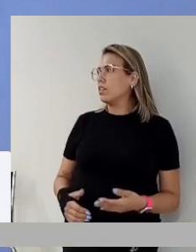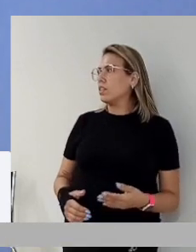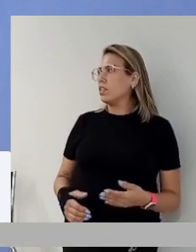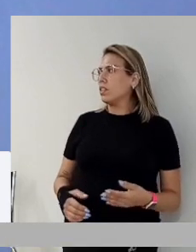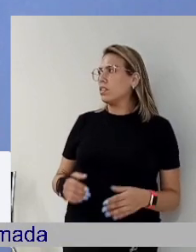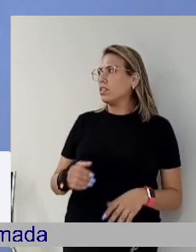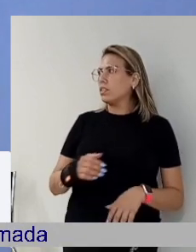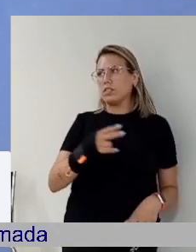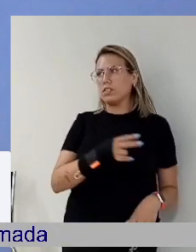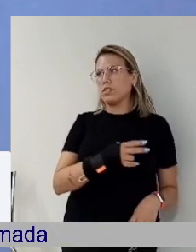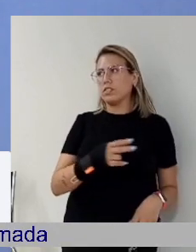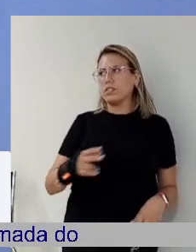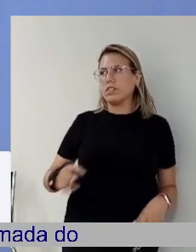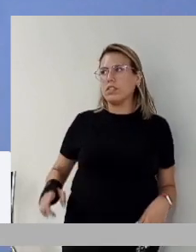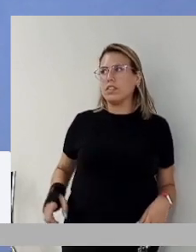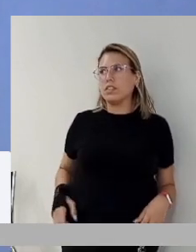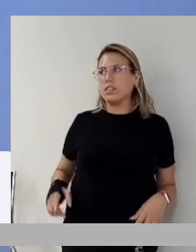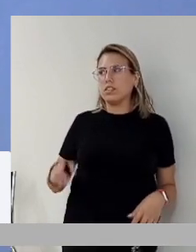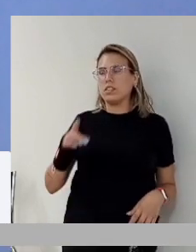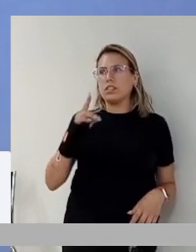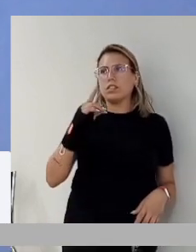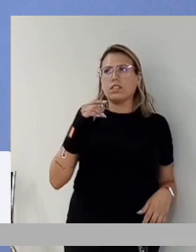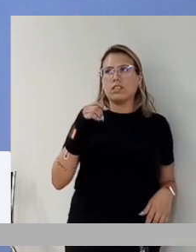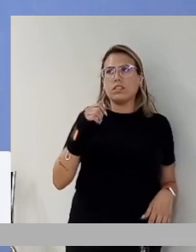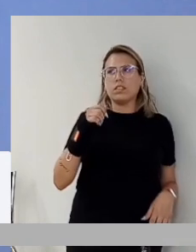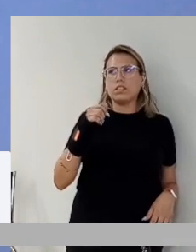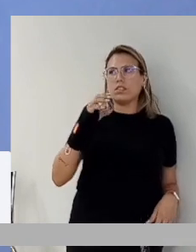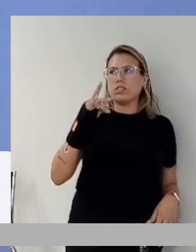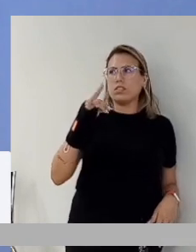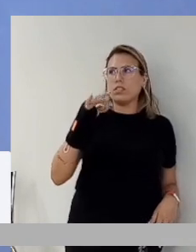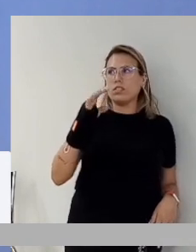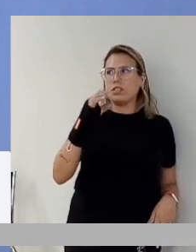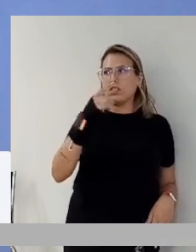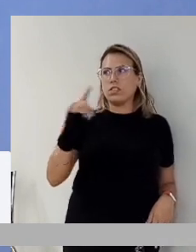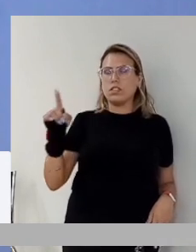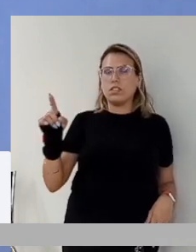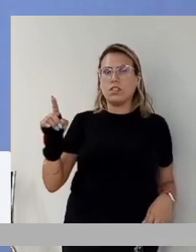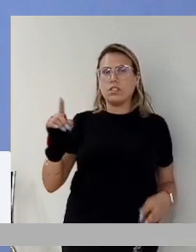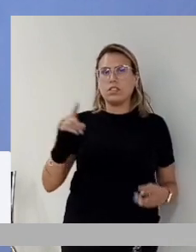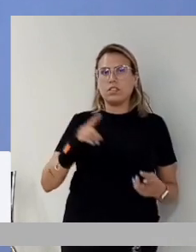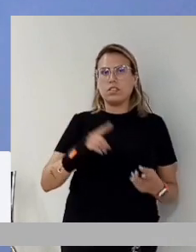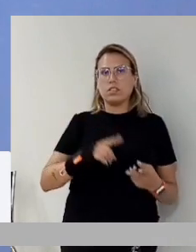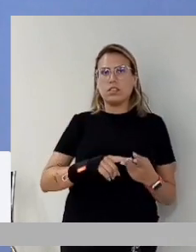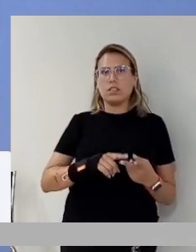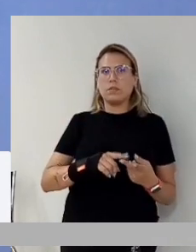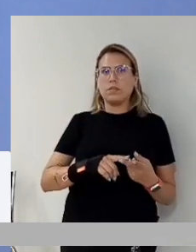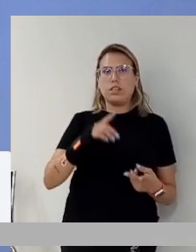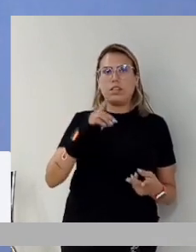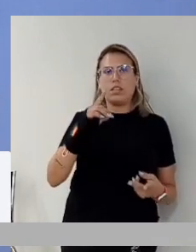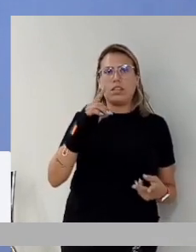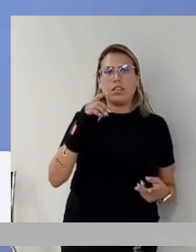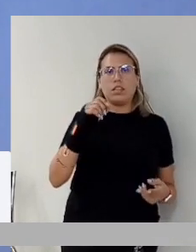chamada do vereador irmão Chicão e daam do